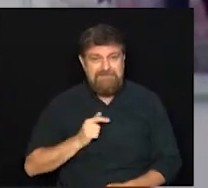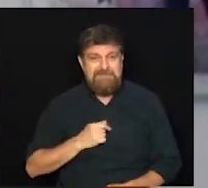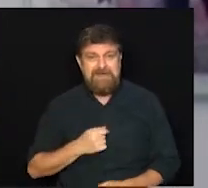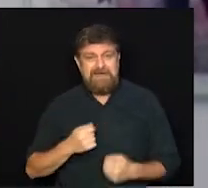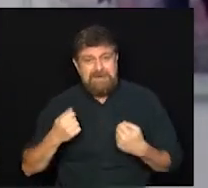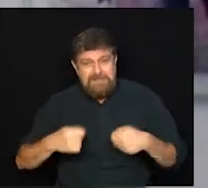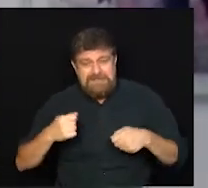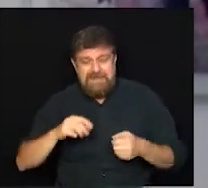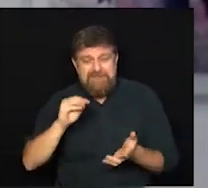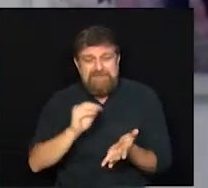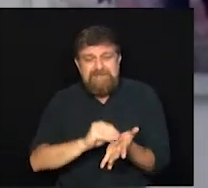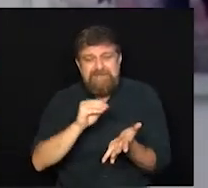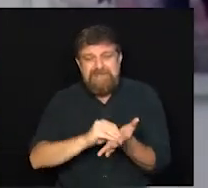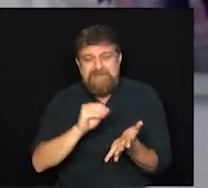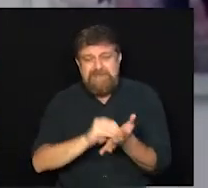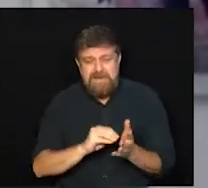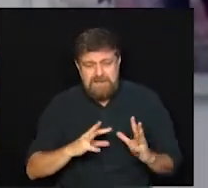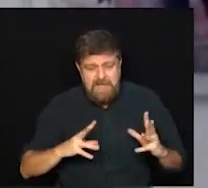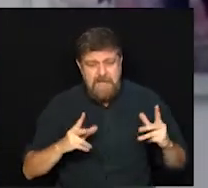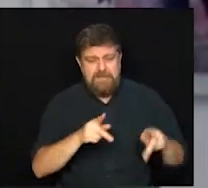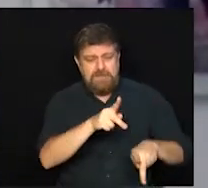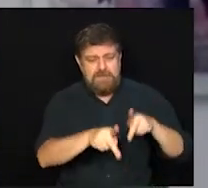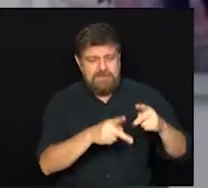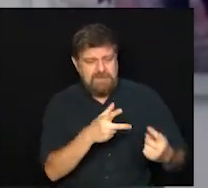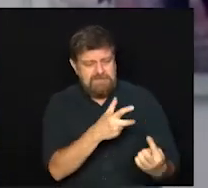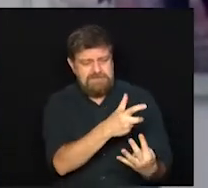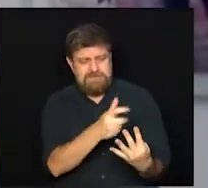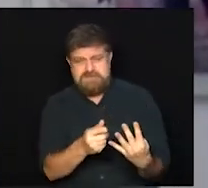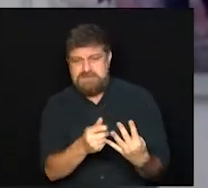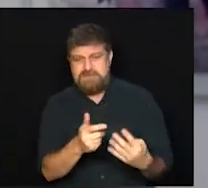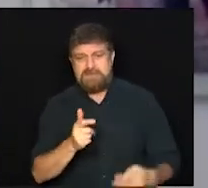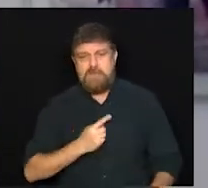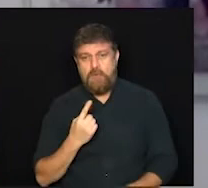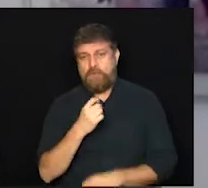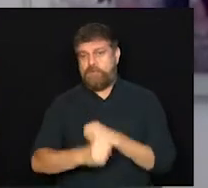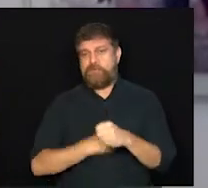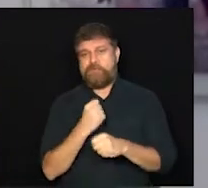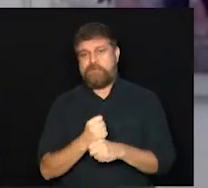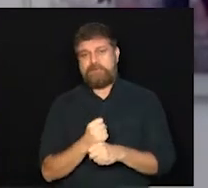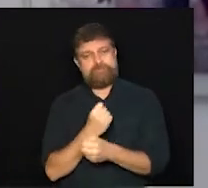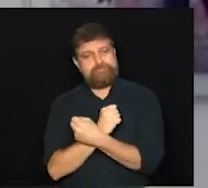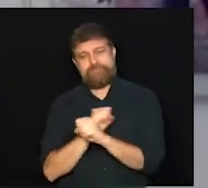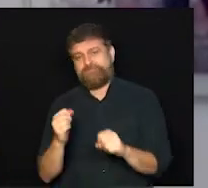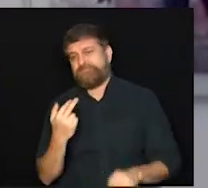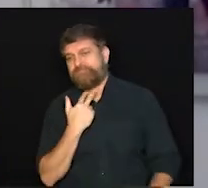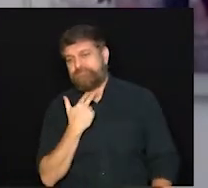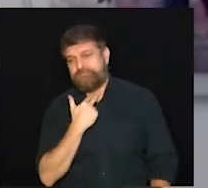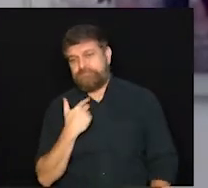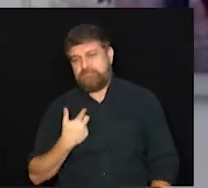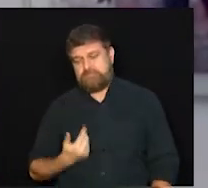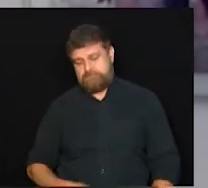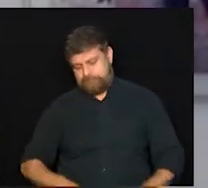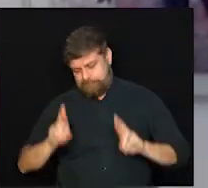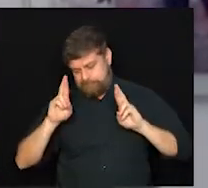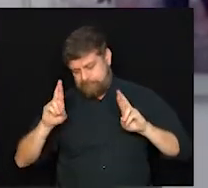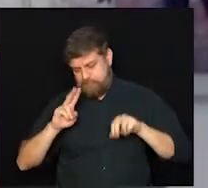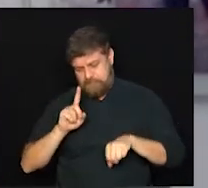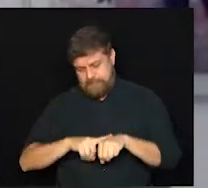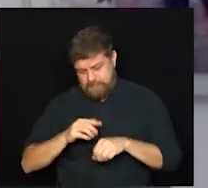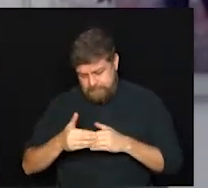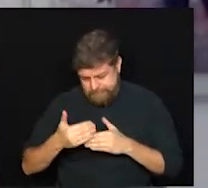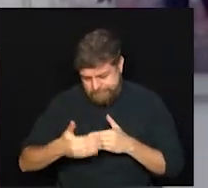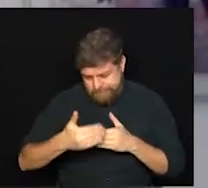suficiente para a gente poder acabar com uma doença deste porte em um ano, né? Assim, é esperado algum tempo. Então,